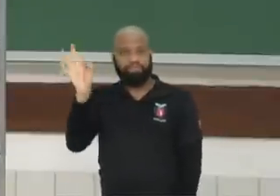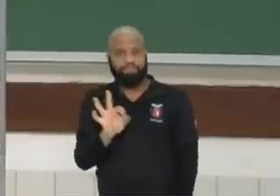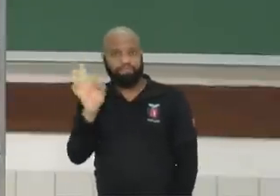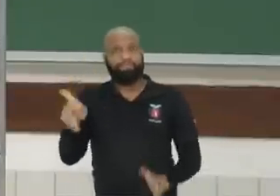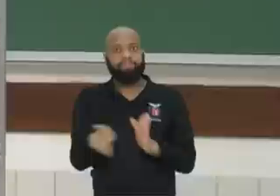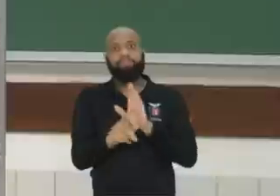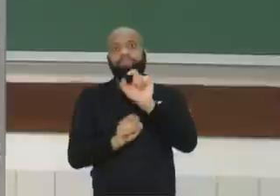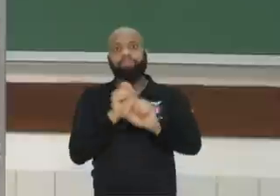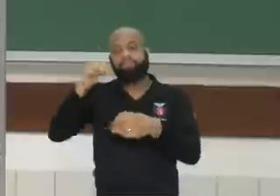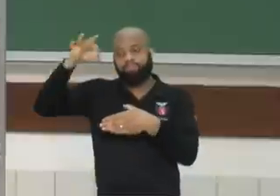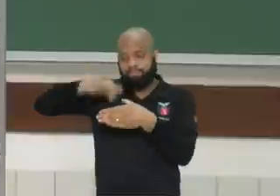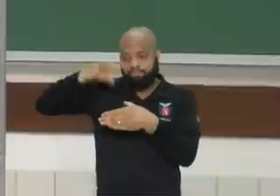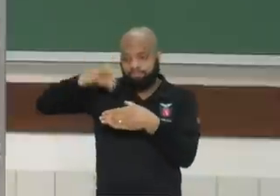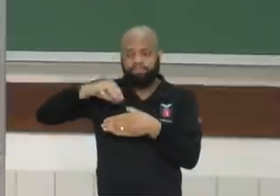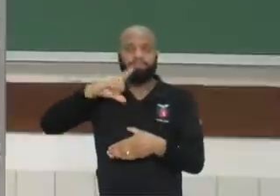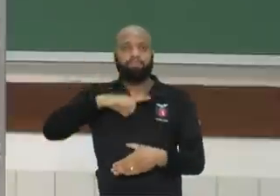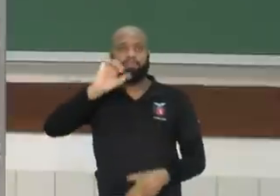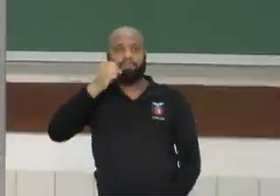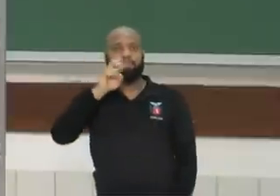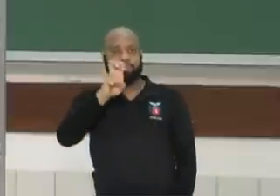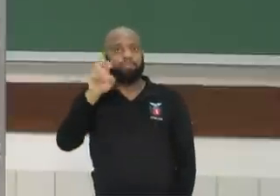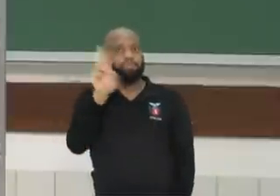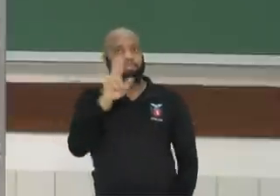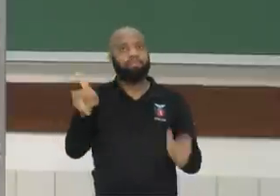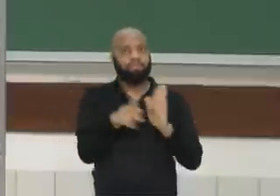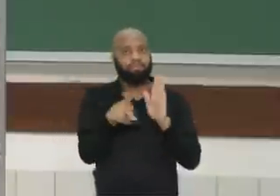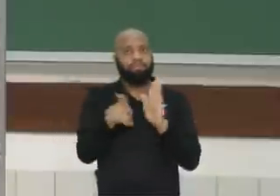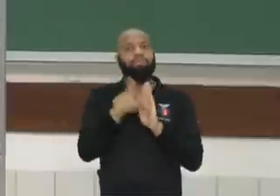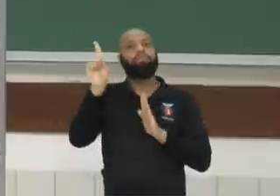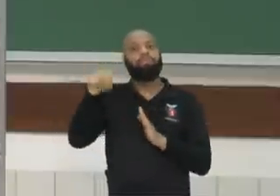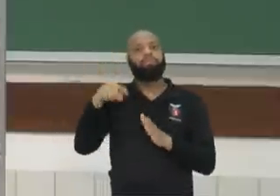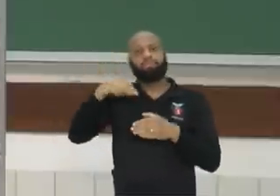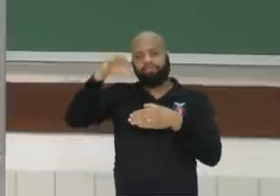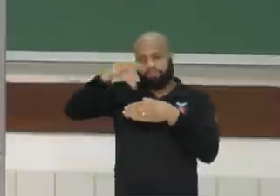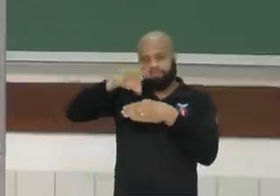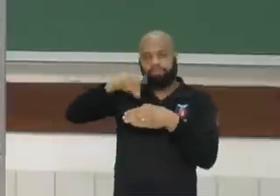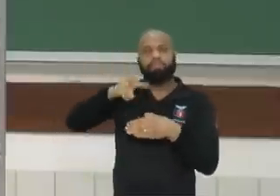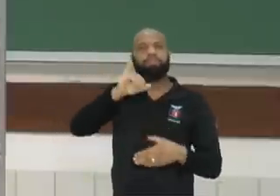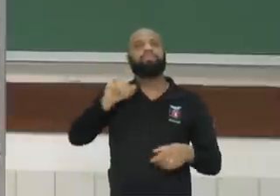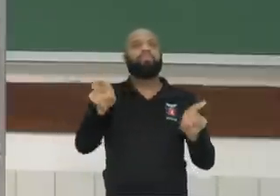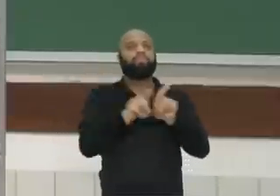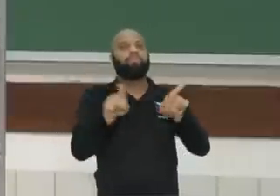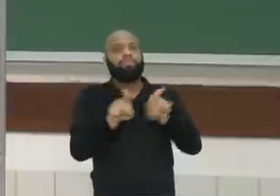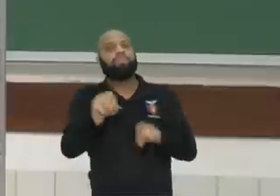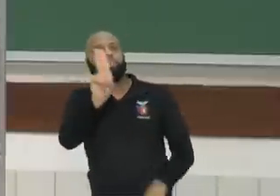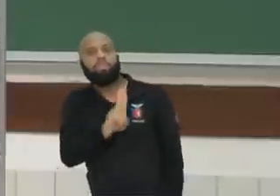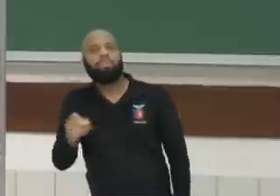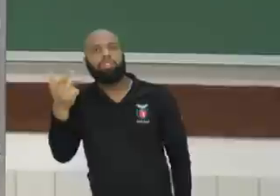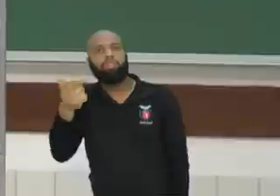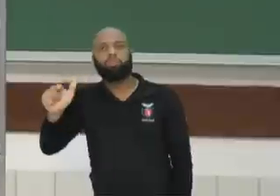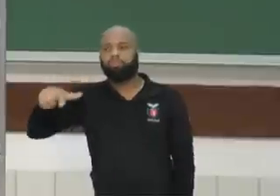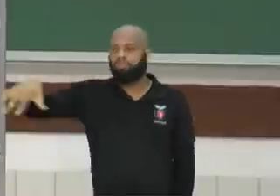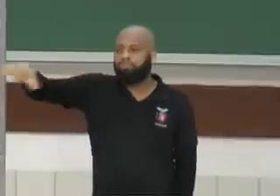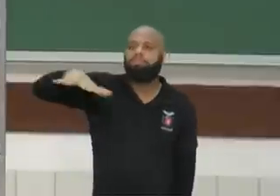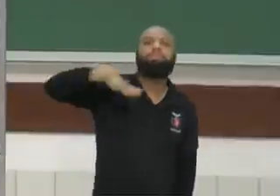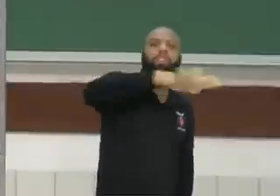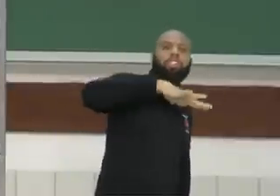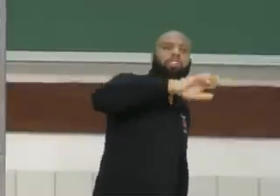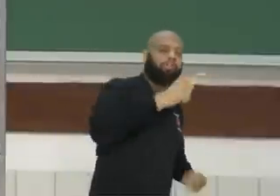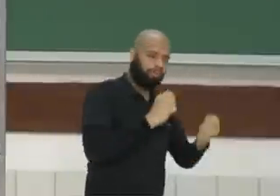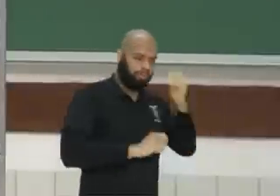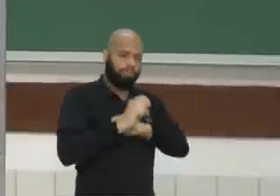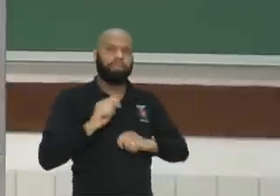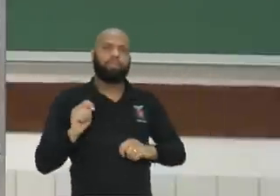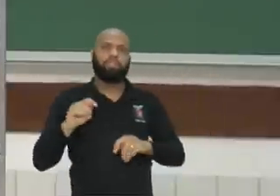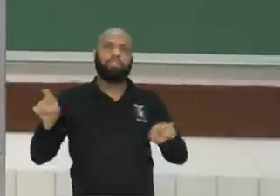era de erva mate, R$ 85 era de erva mate. Isso vai ser aplicado em outros setores da economia e contribui